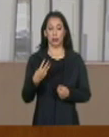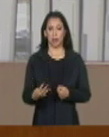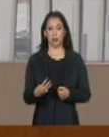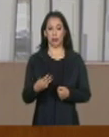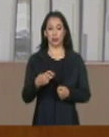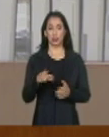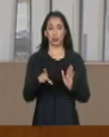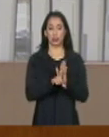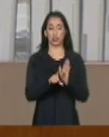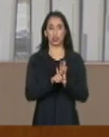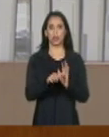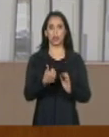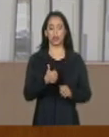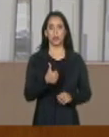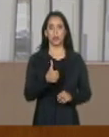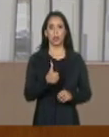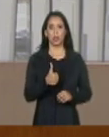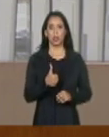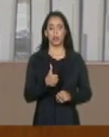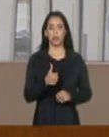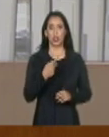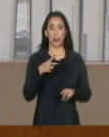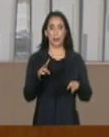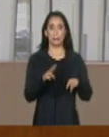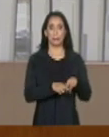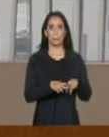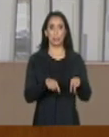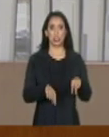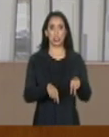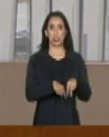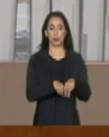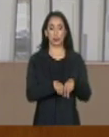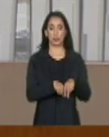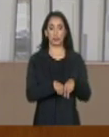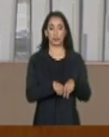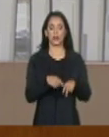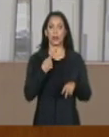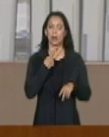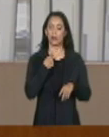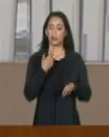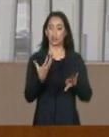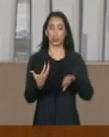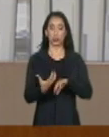2011, ele não fala em considerado culpado, ele fala em prisão. Vontade do parlamento.